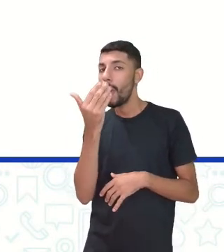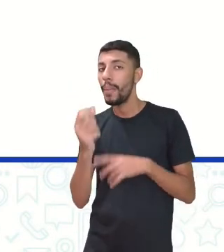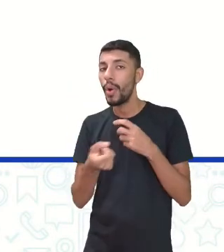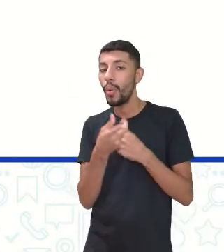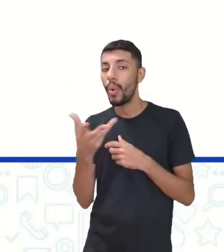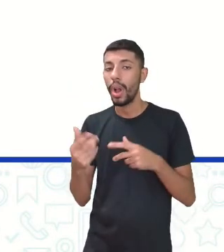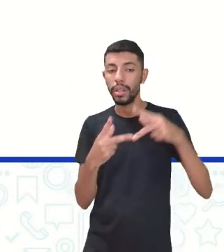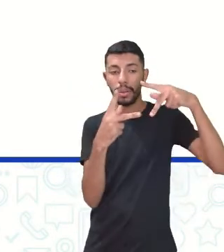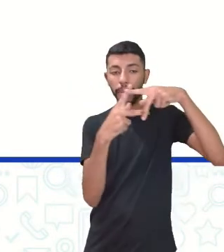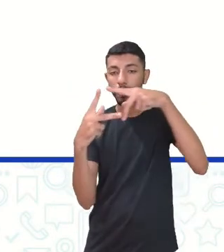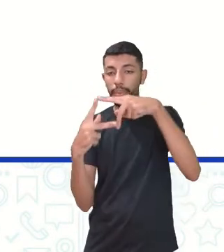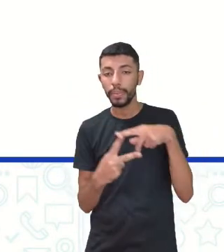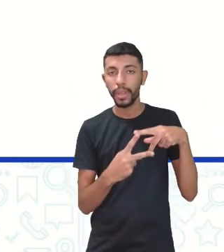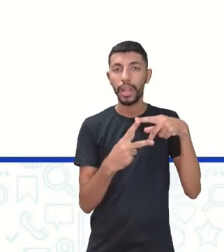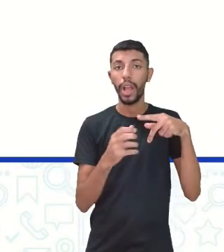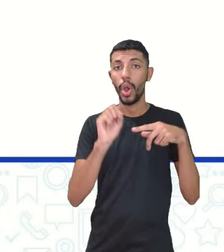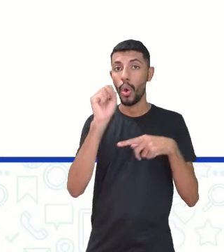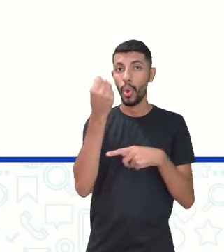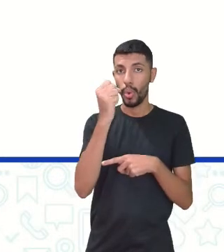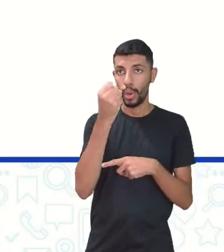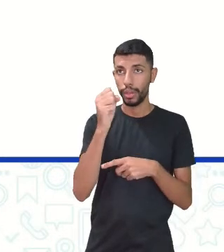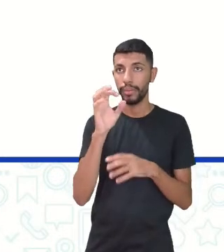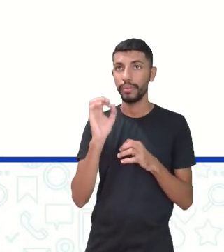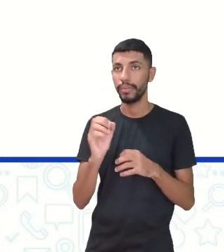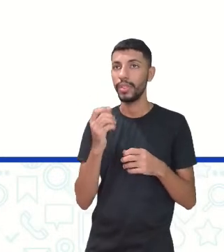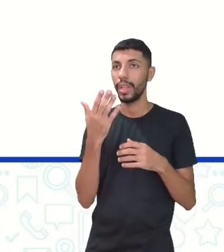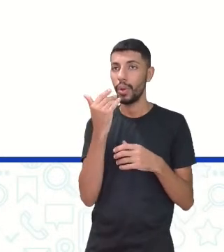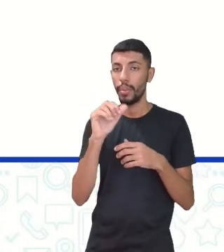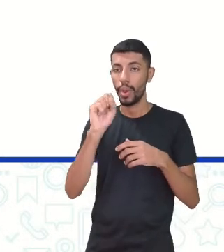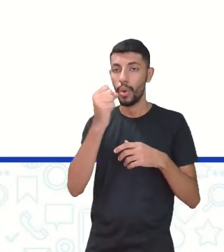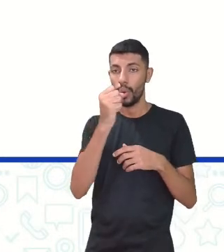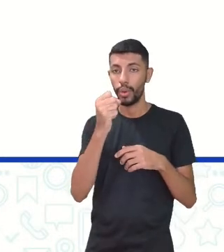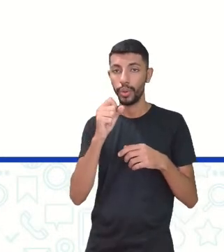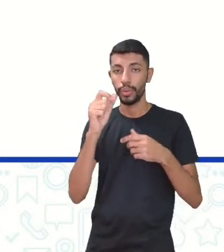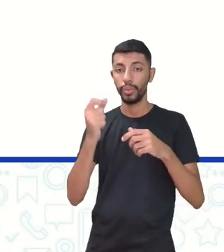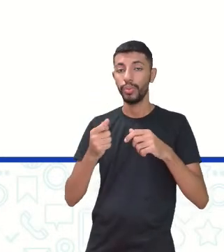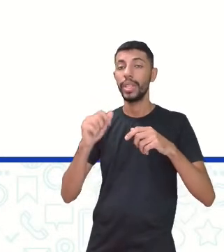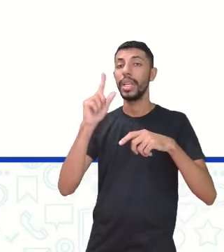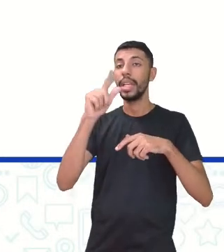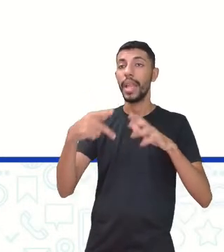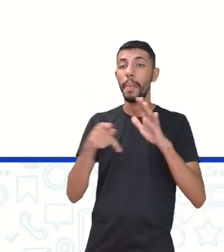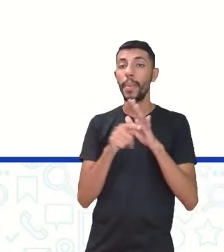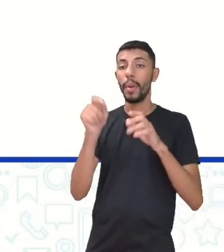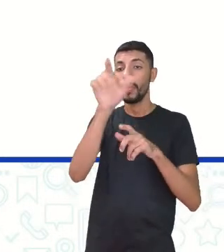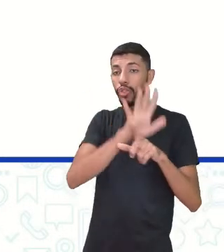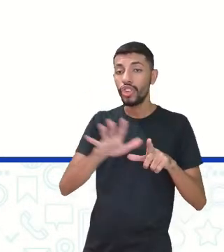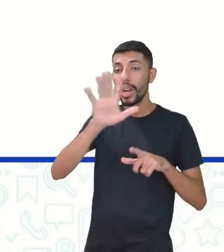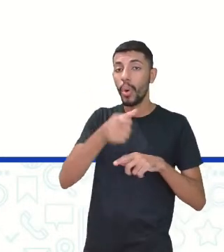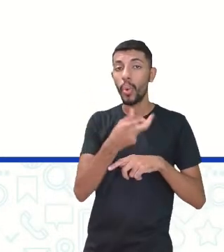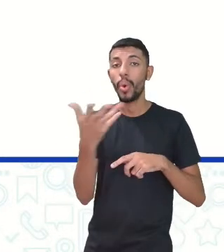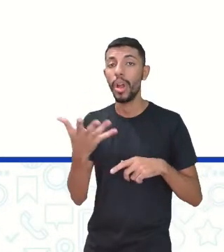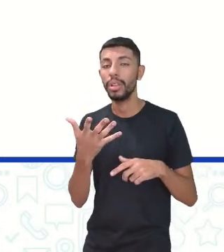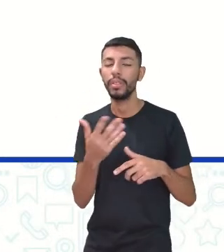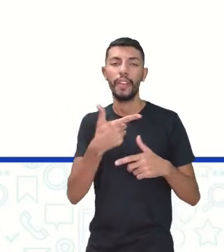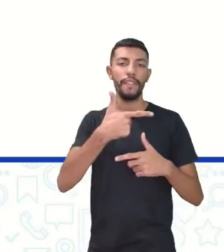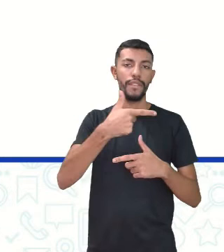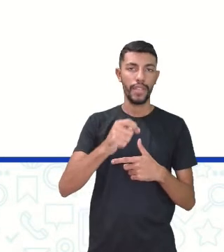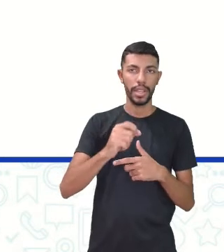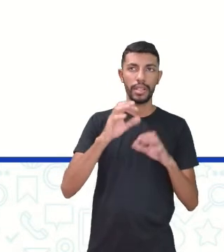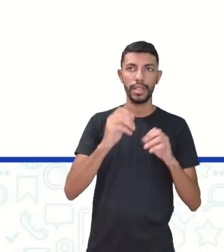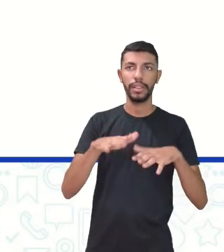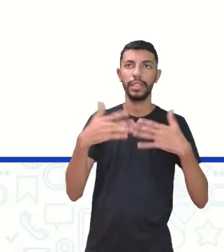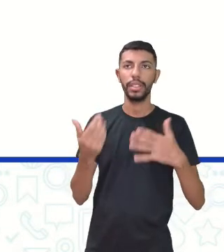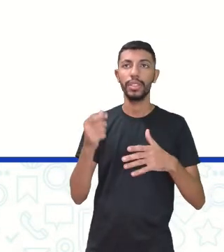ele comeu? Então são 8 pedaços que ele comeu, num total de 20. Escrevi a fração.